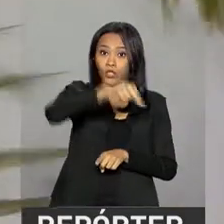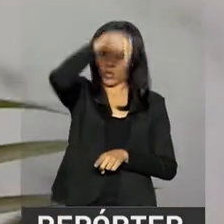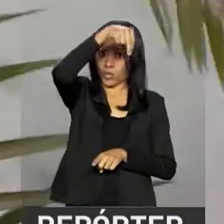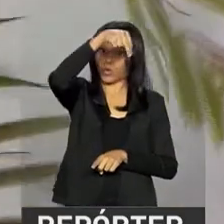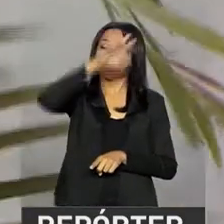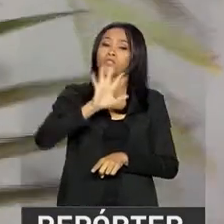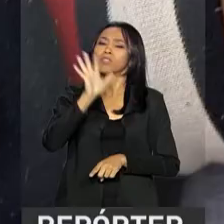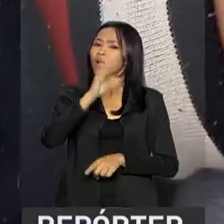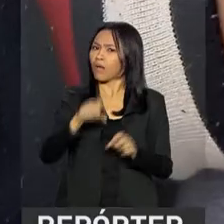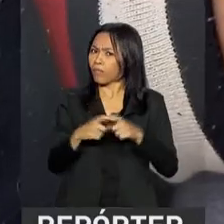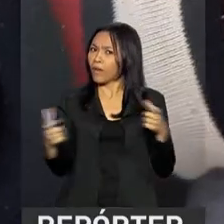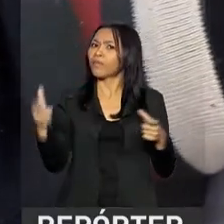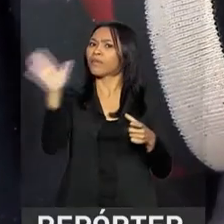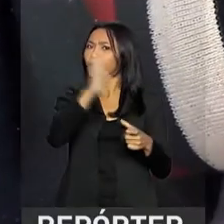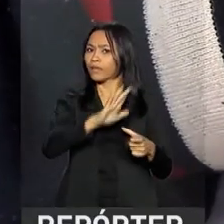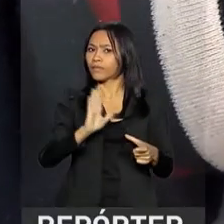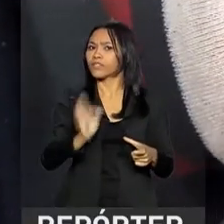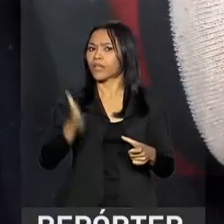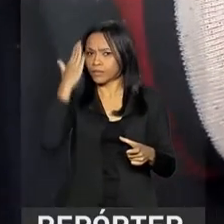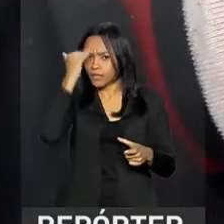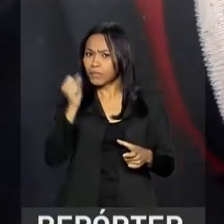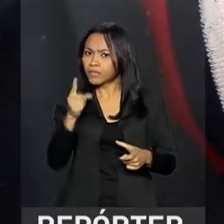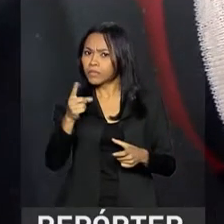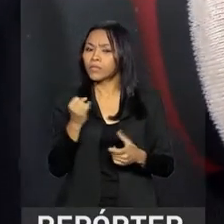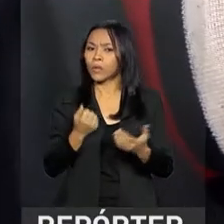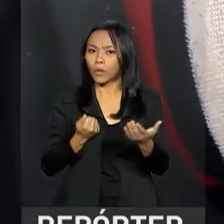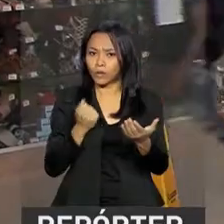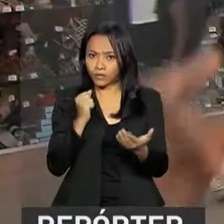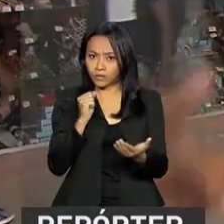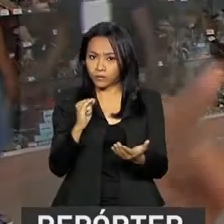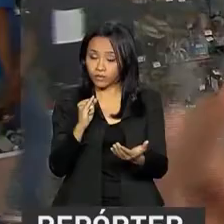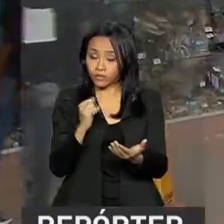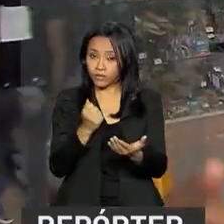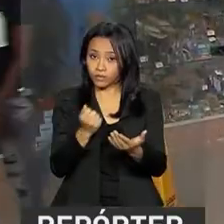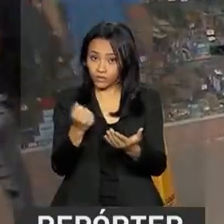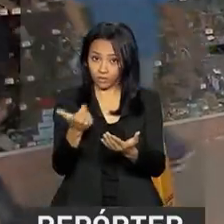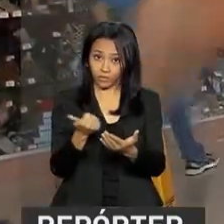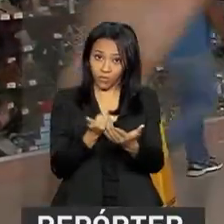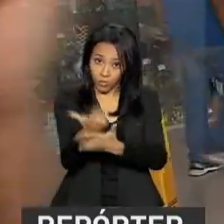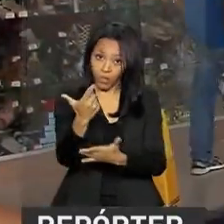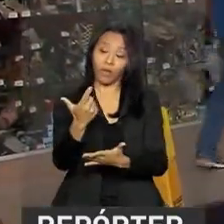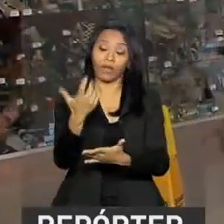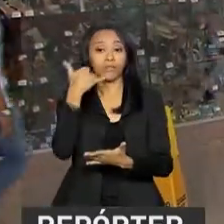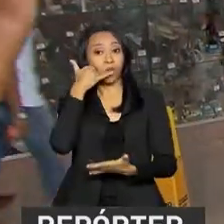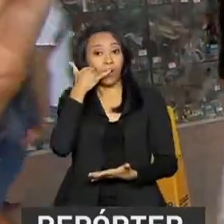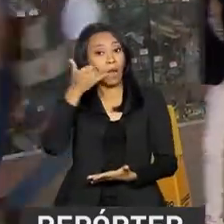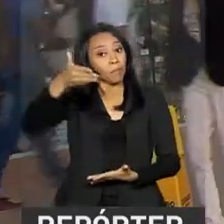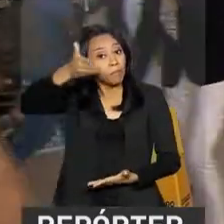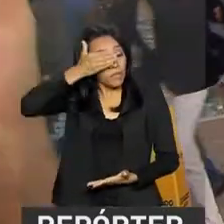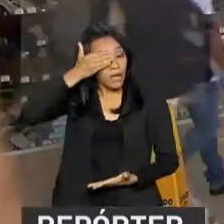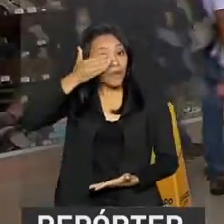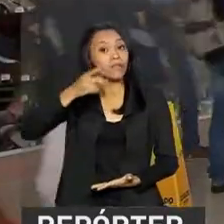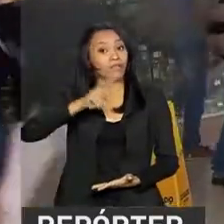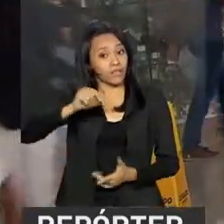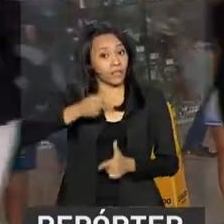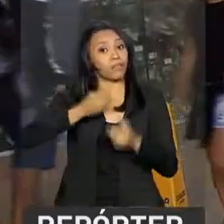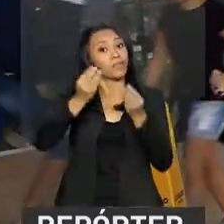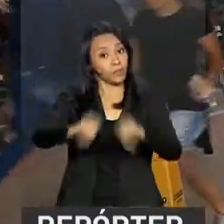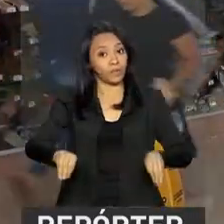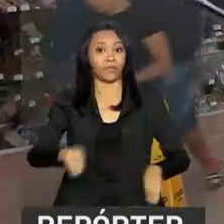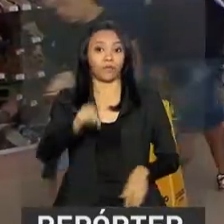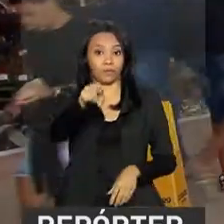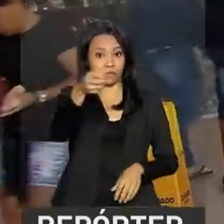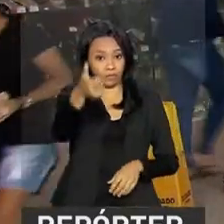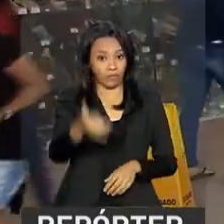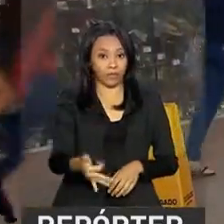usuários já sabem que comprar aparelho pirata é ilegal. Não compre celular por aí pirata que você vai ter prejuízo.